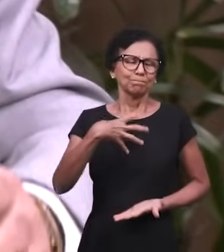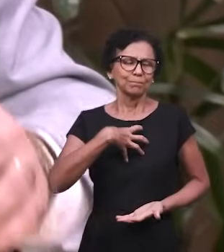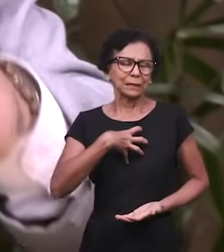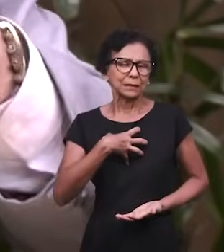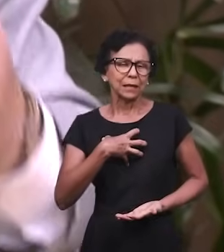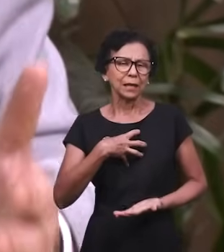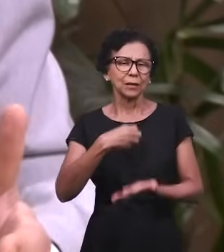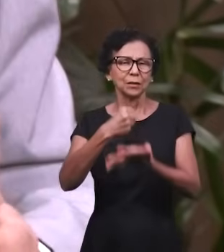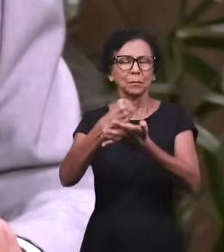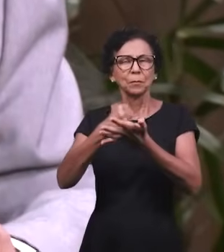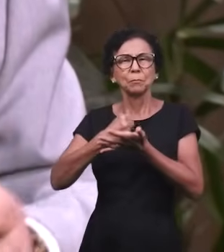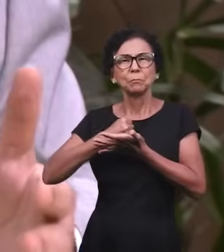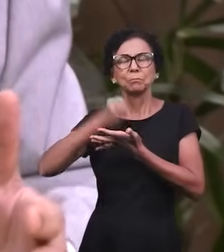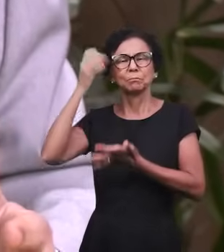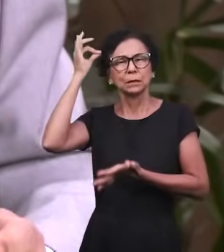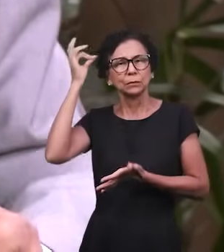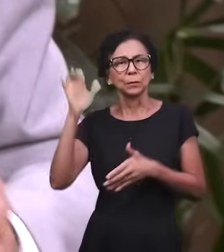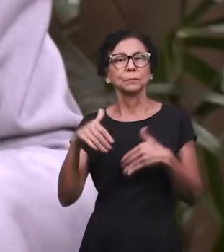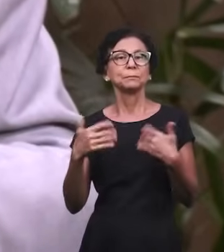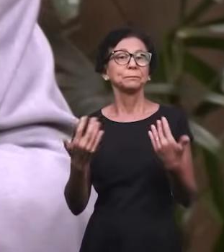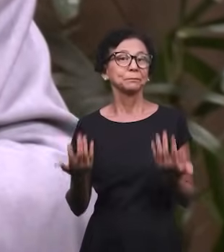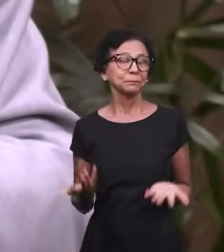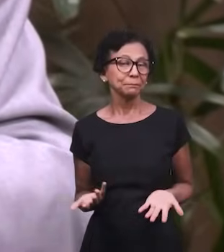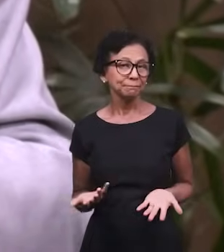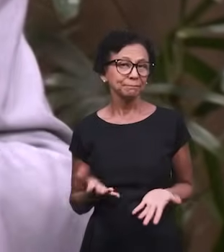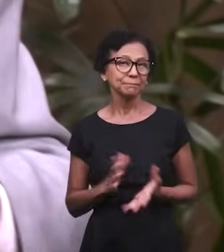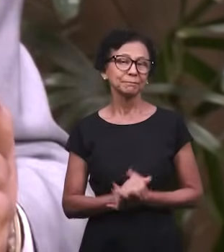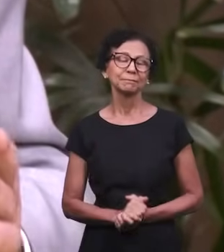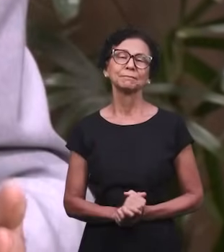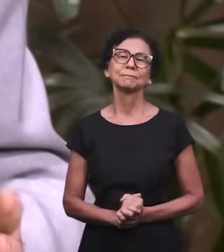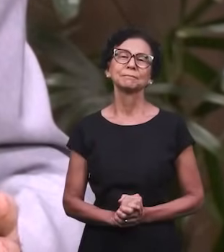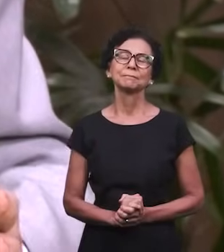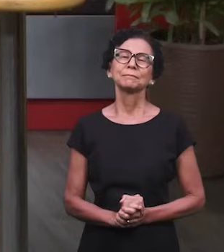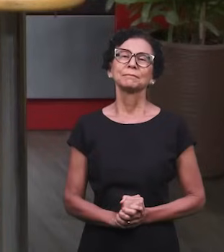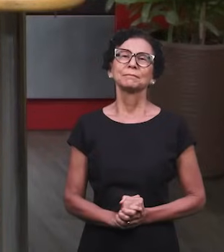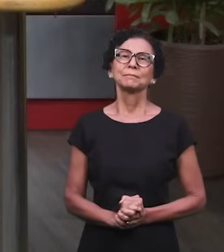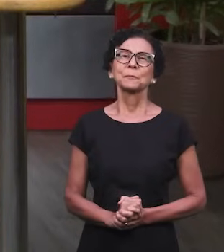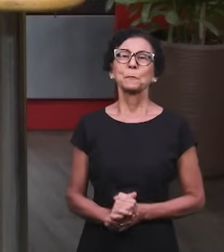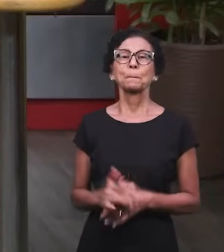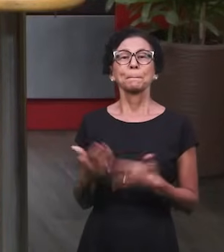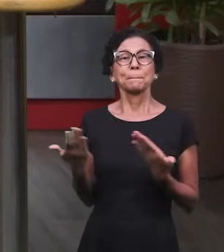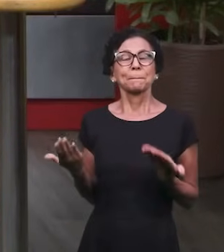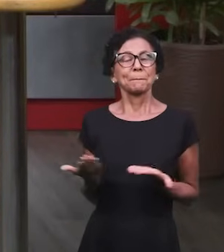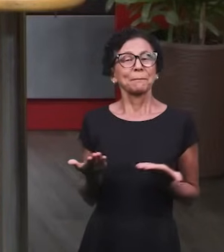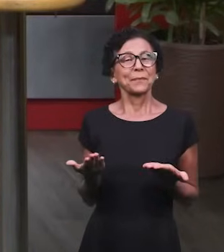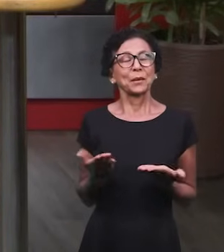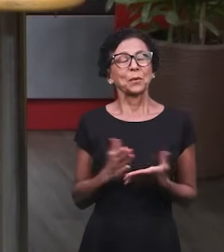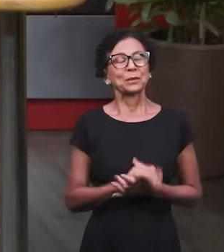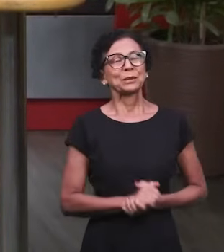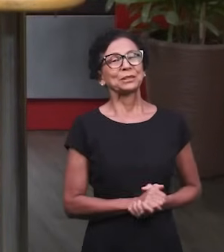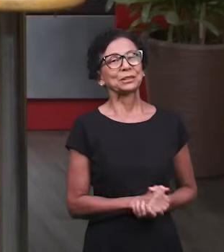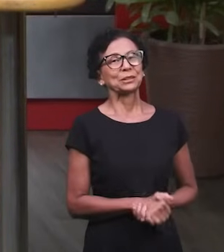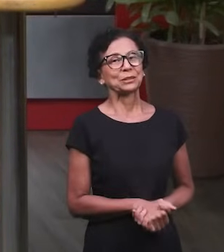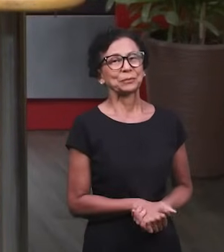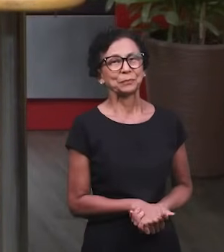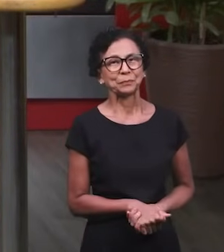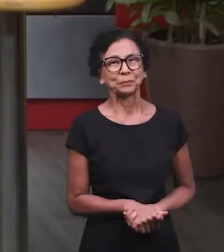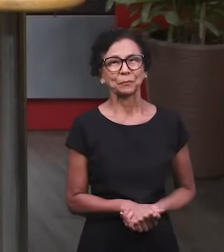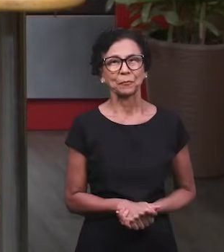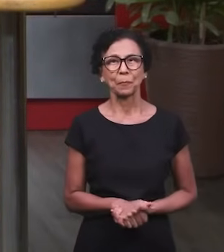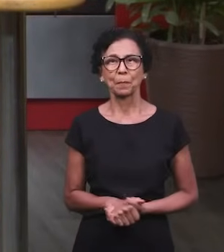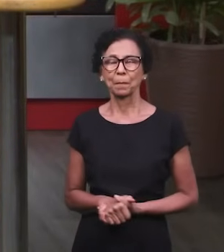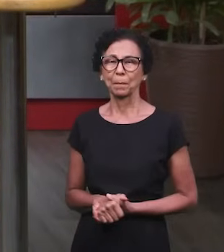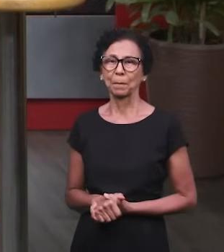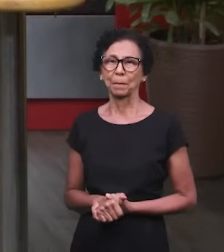emocional espiritual enfim é um tema bastante vasto e nós estamos aqui para tratar do